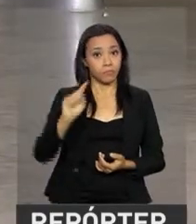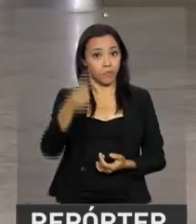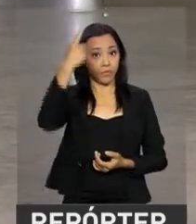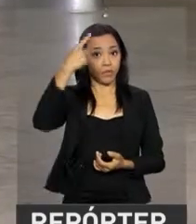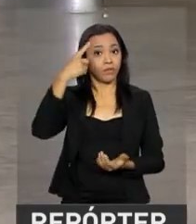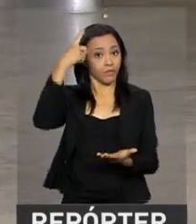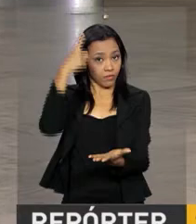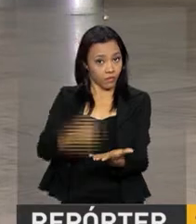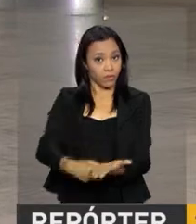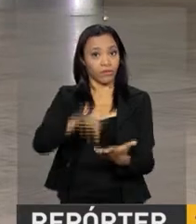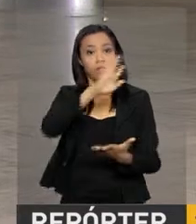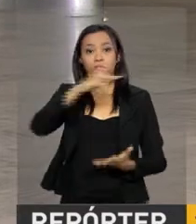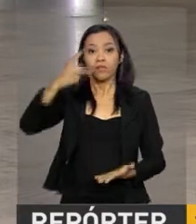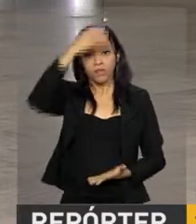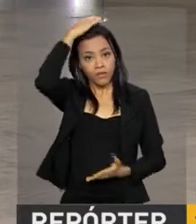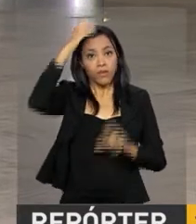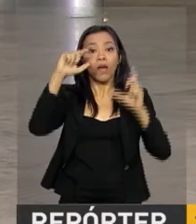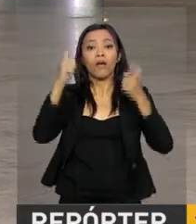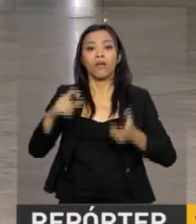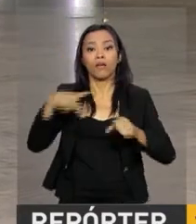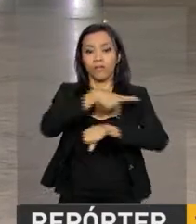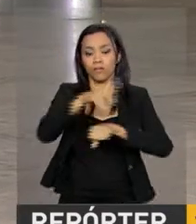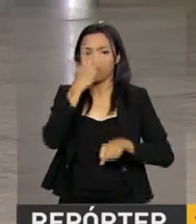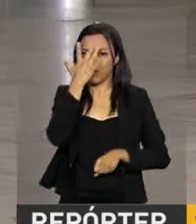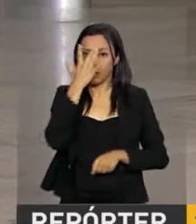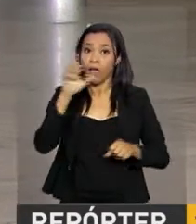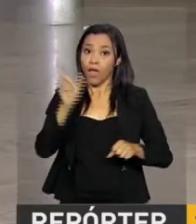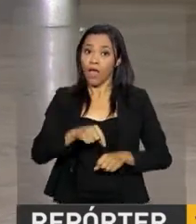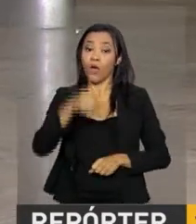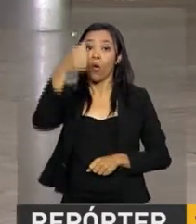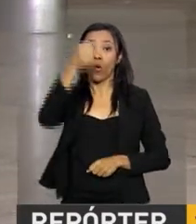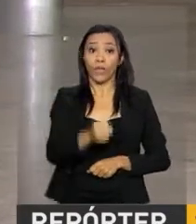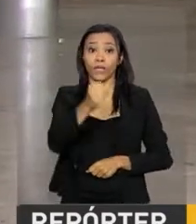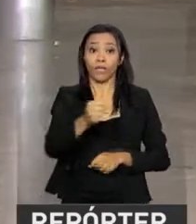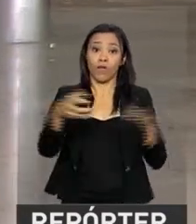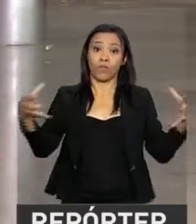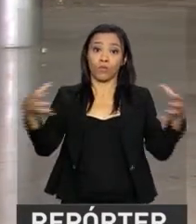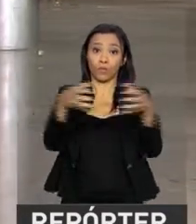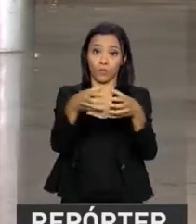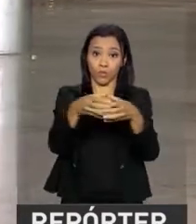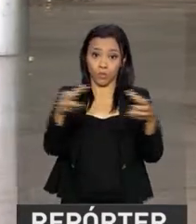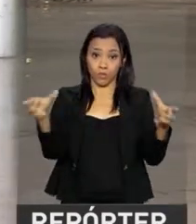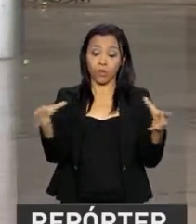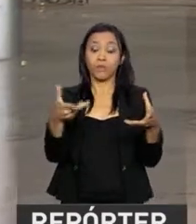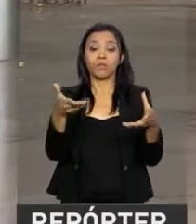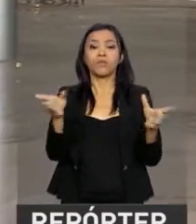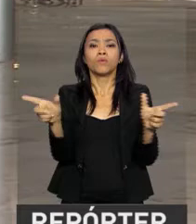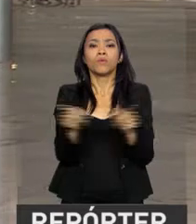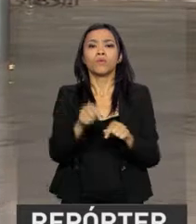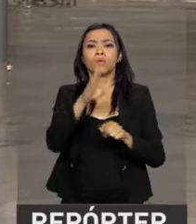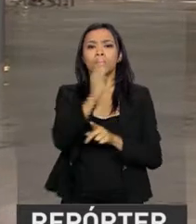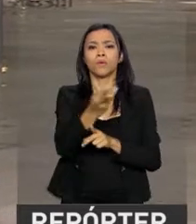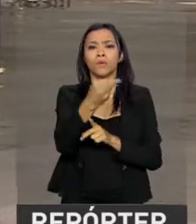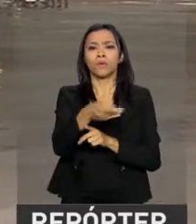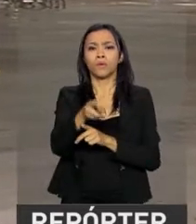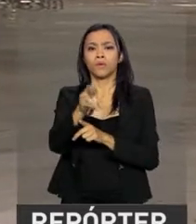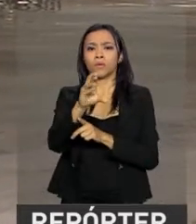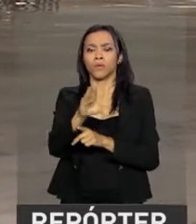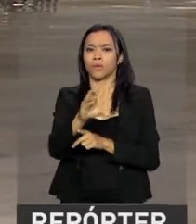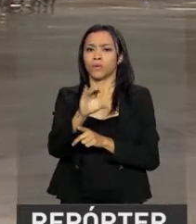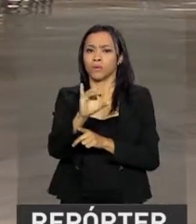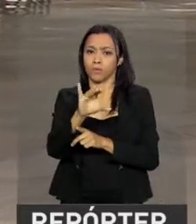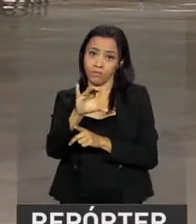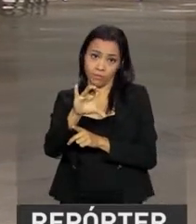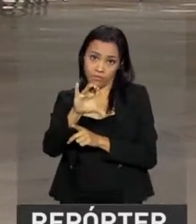compromisso do presidente michel temer na índia é a oitava cúpula do brics grupo formado por brasil rússia índia china e áfrica do